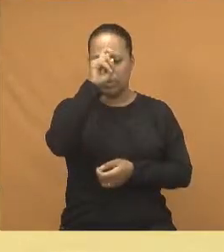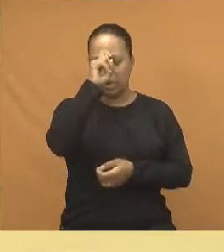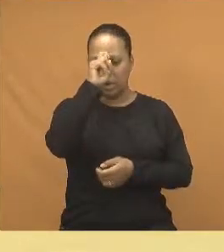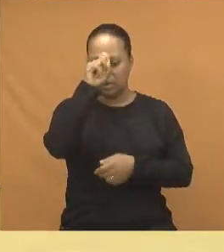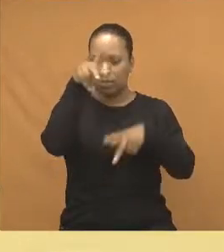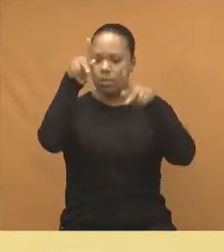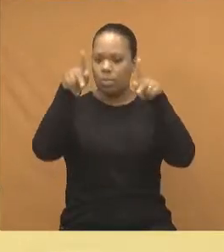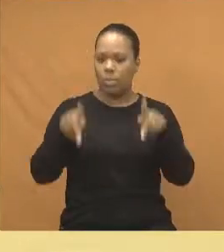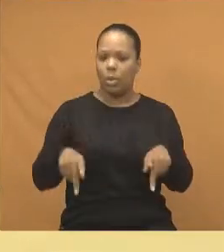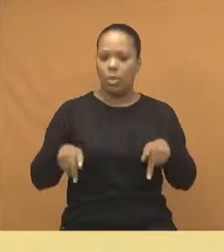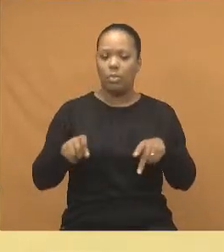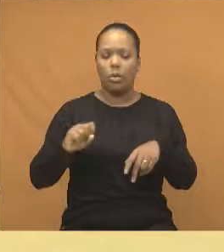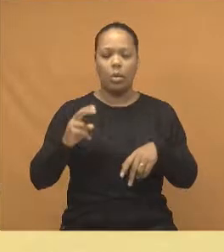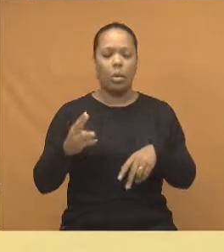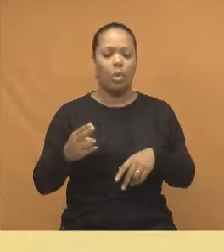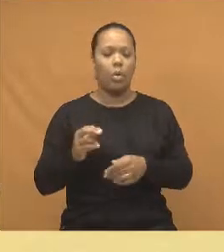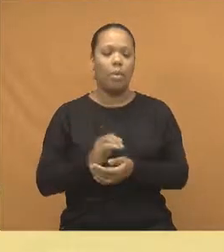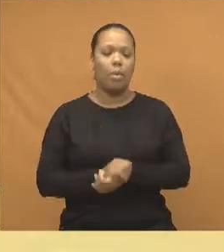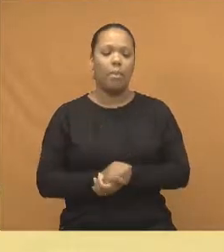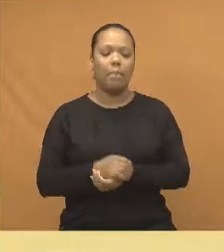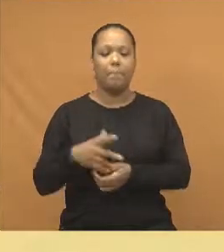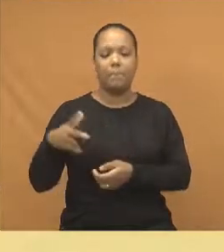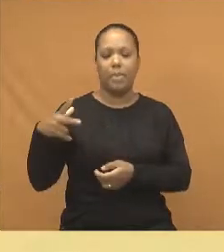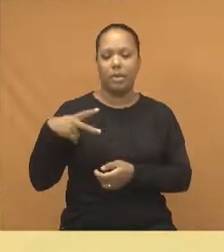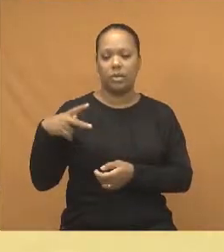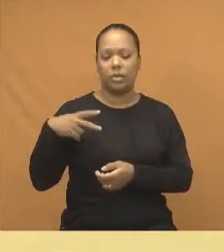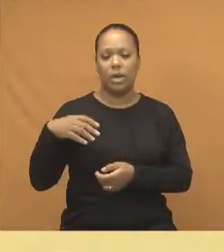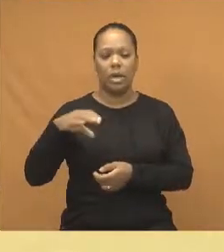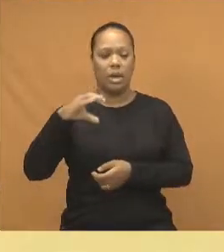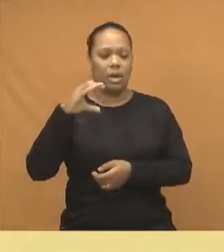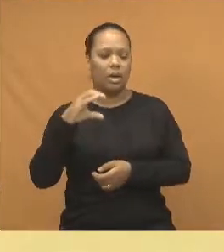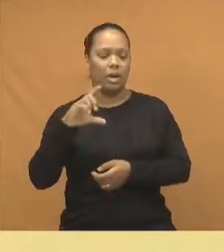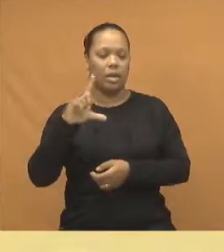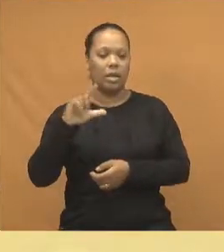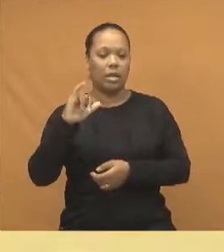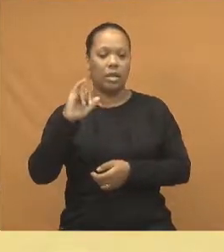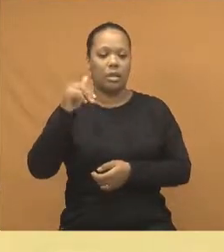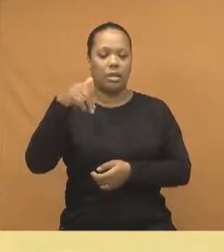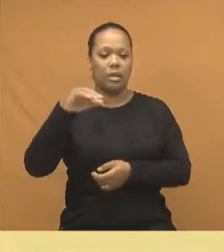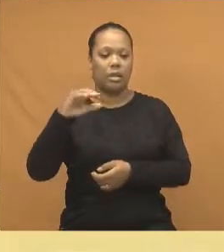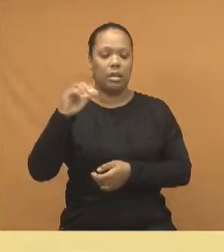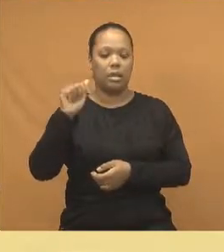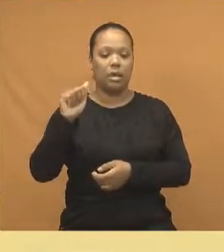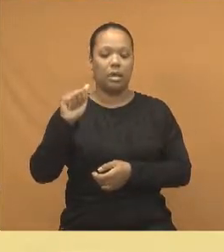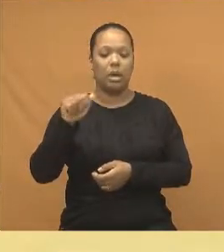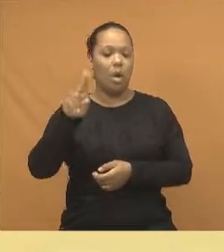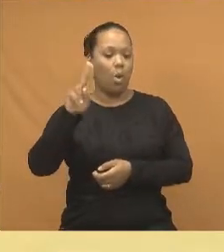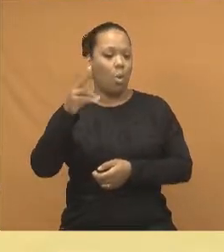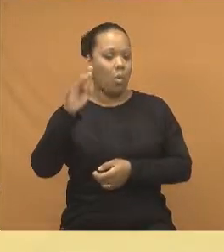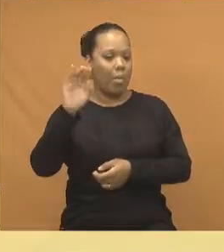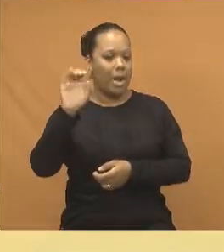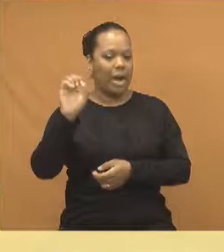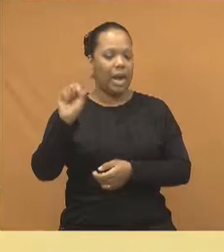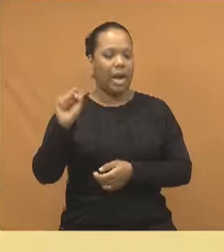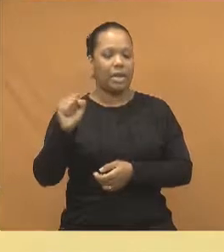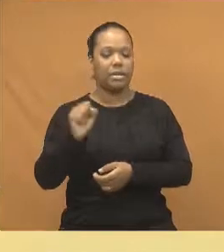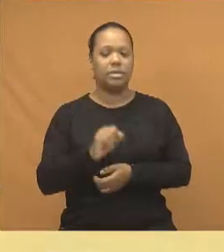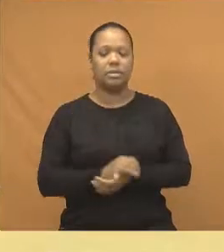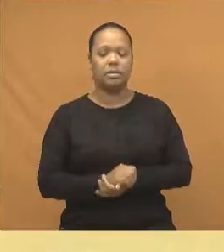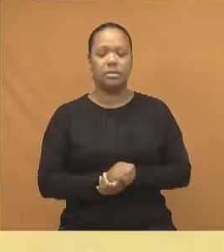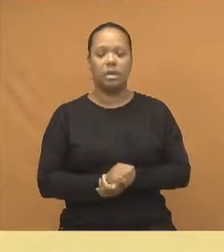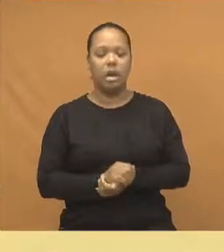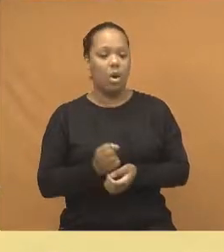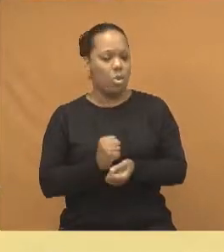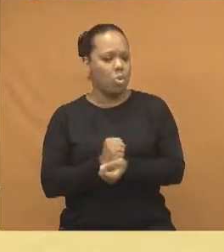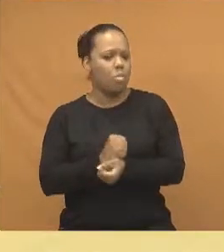e particulares, clínicas, postos de saúde credenciados à rede estadual de saúde,